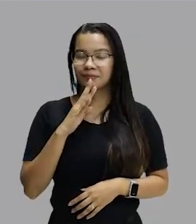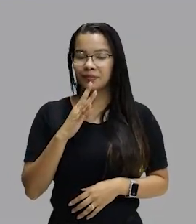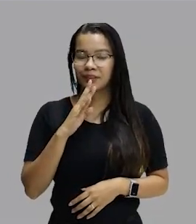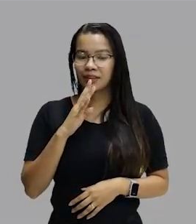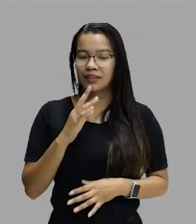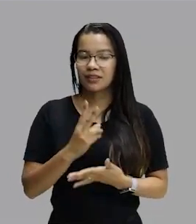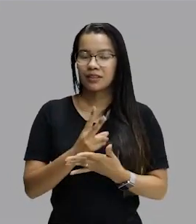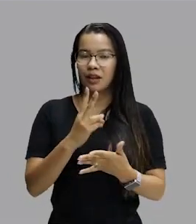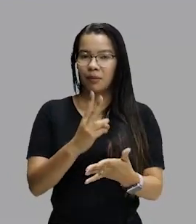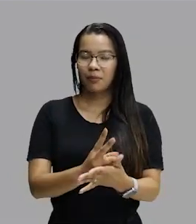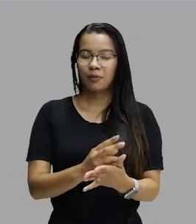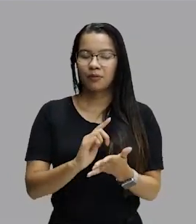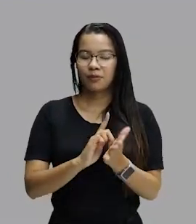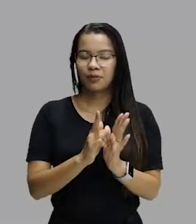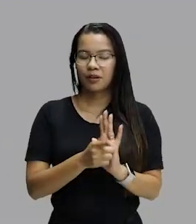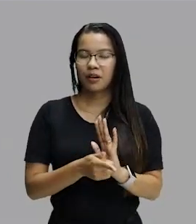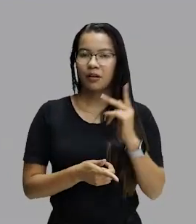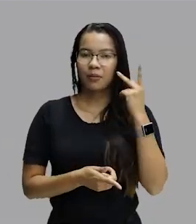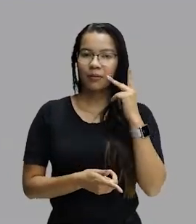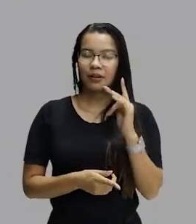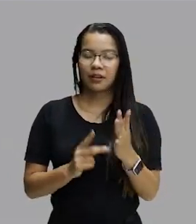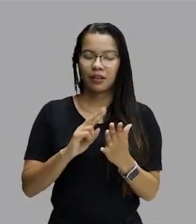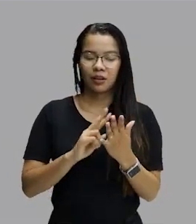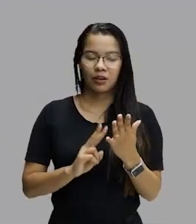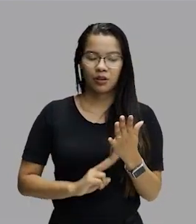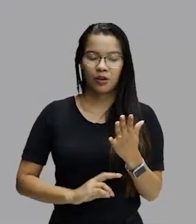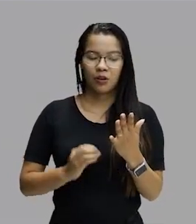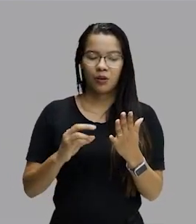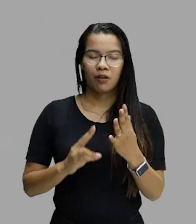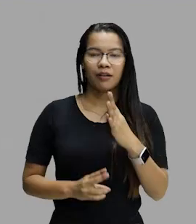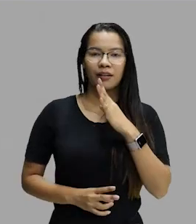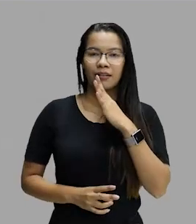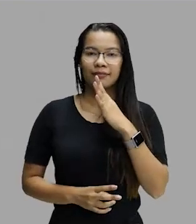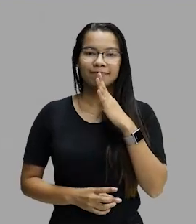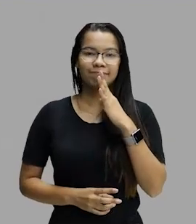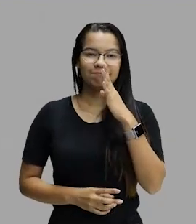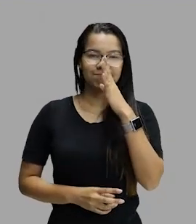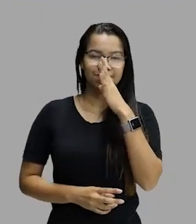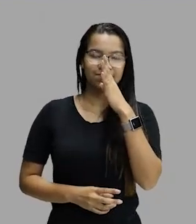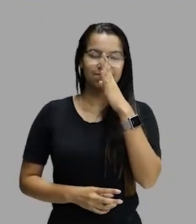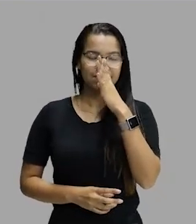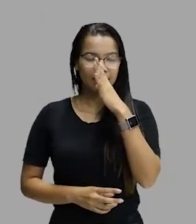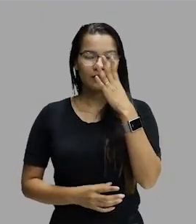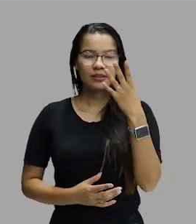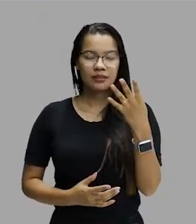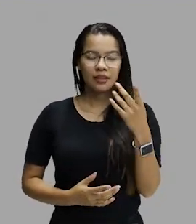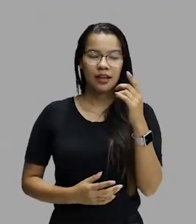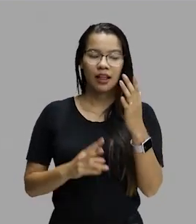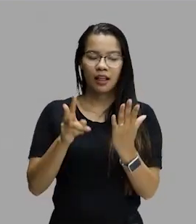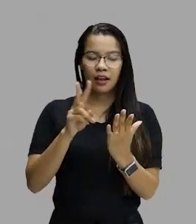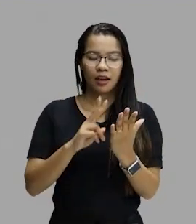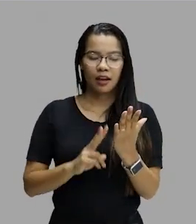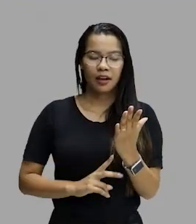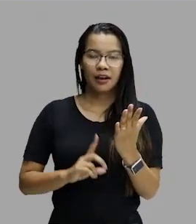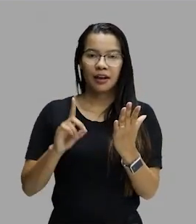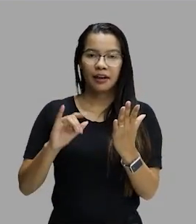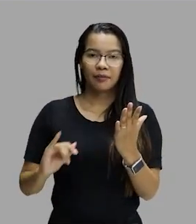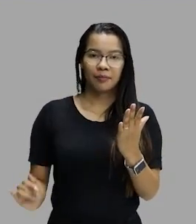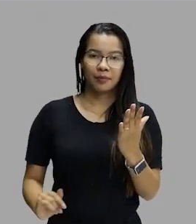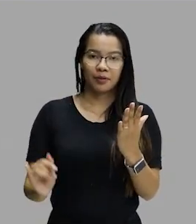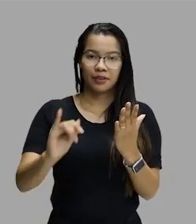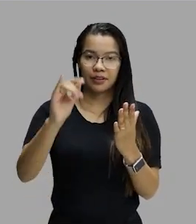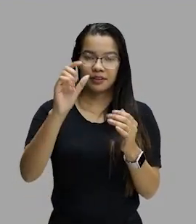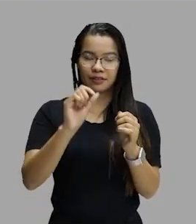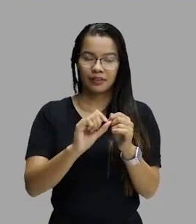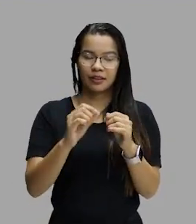discurso, para uma leitura, para uma apreciação cultural, certo? A leitura é muito importante, ela faz parte do